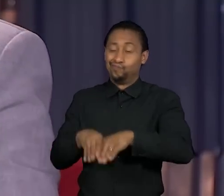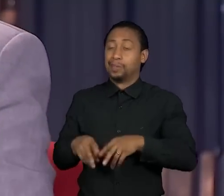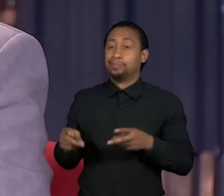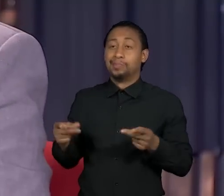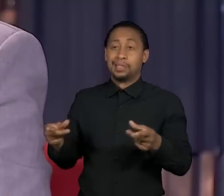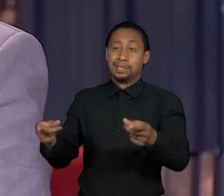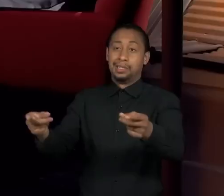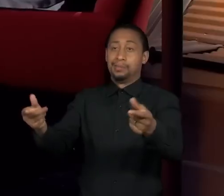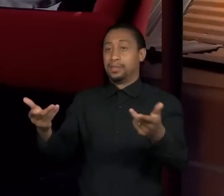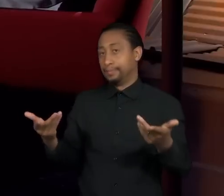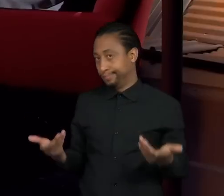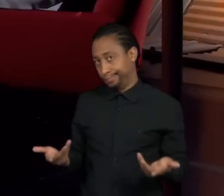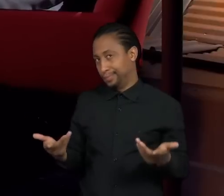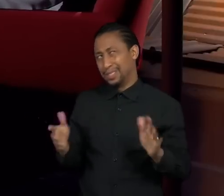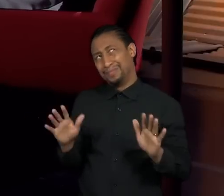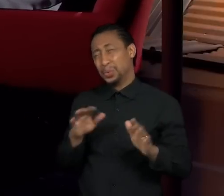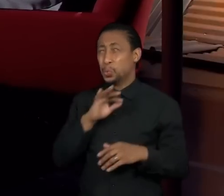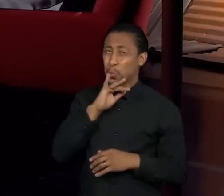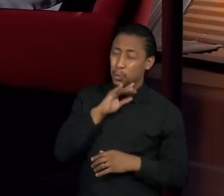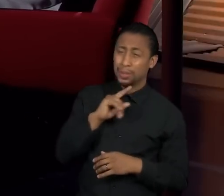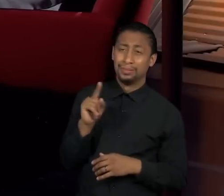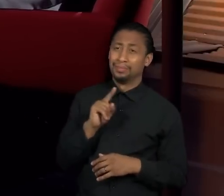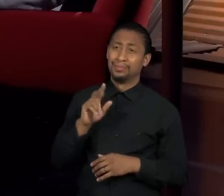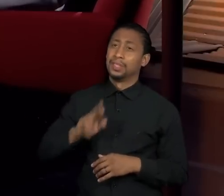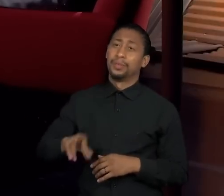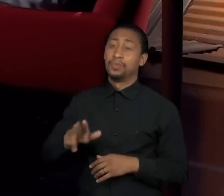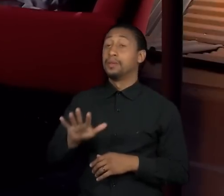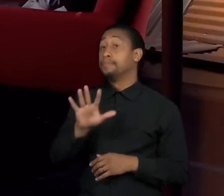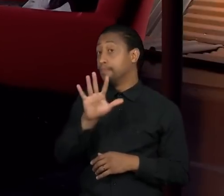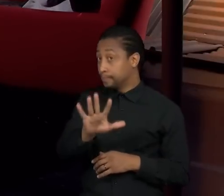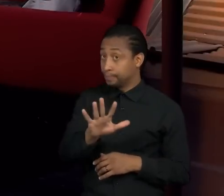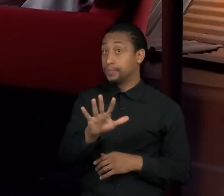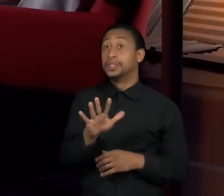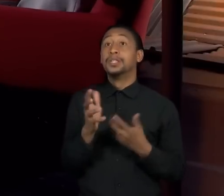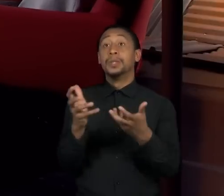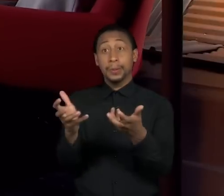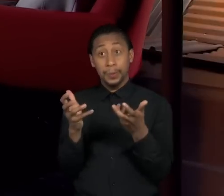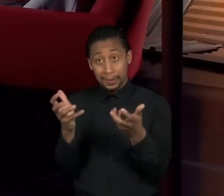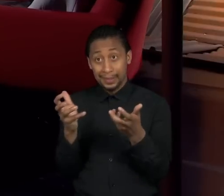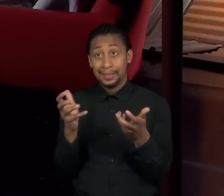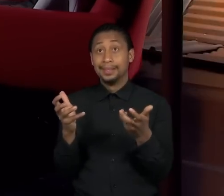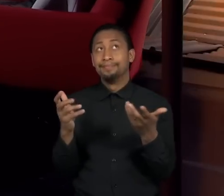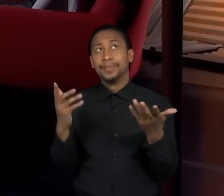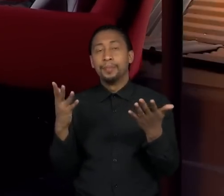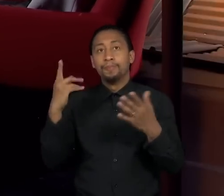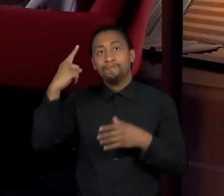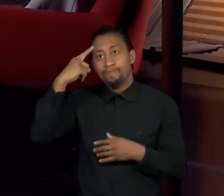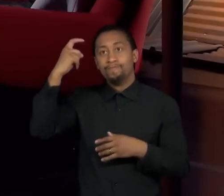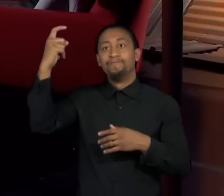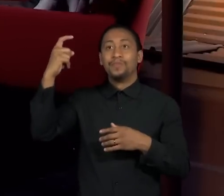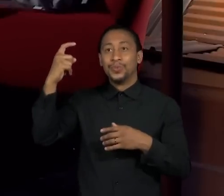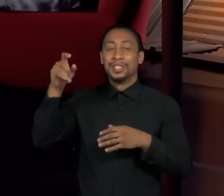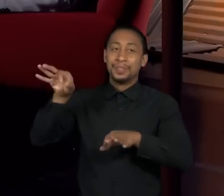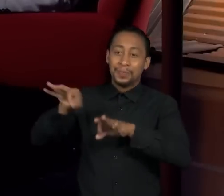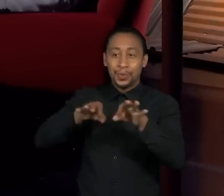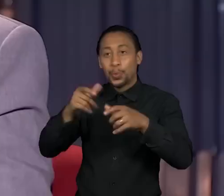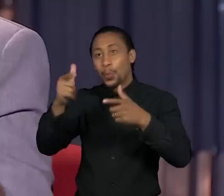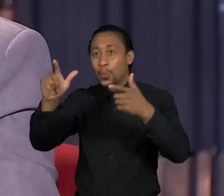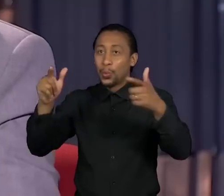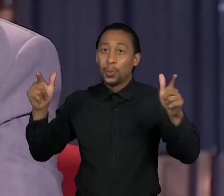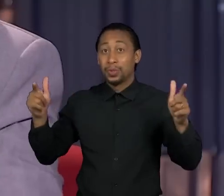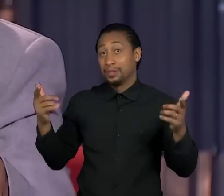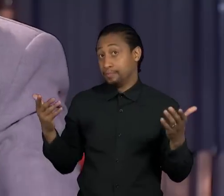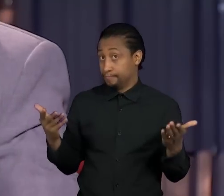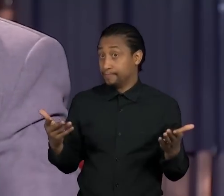para sempre. Sei. Não que fosse uma coisa ruim para mim, mas assim, eu já Sei. tinha ideias de fazer várias outras coisas. Tá. E